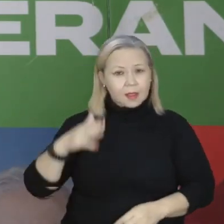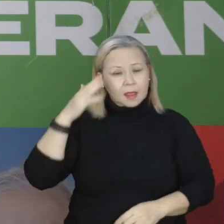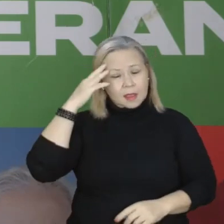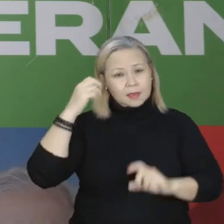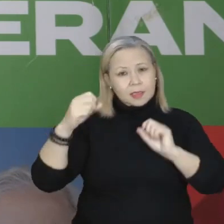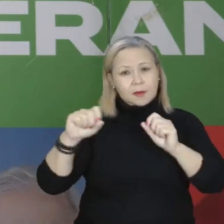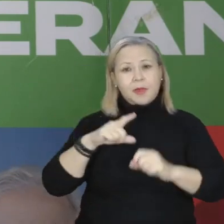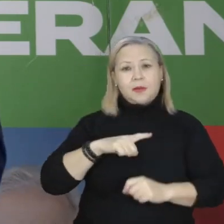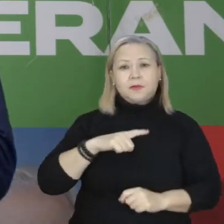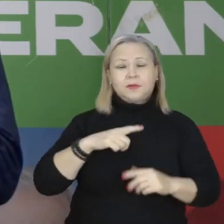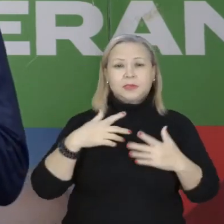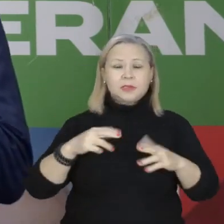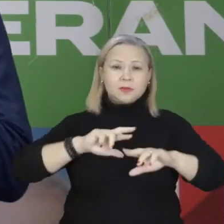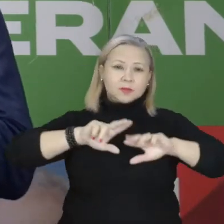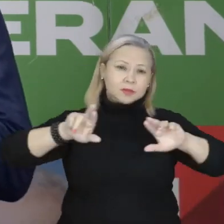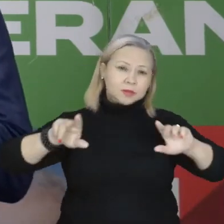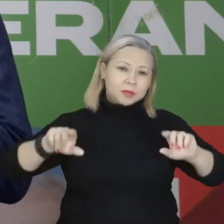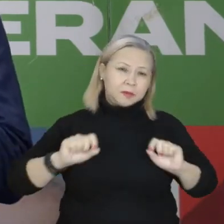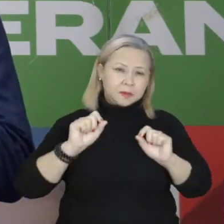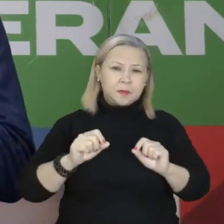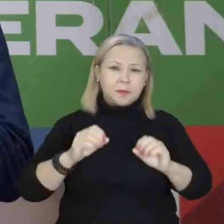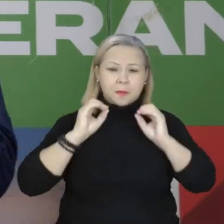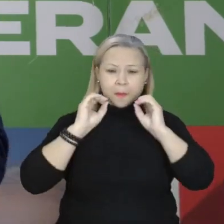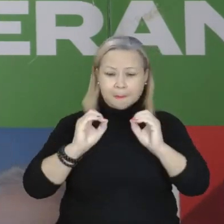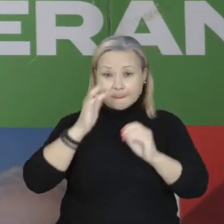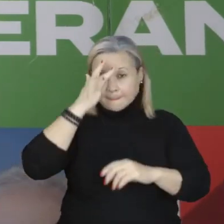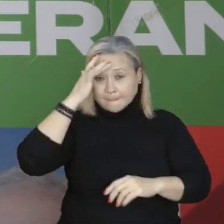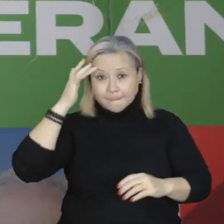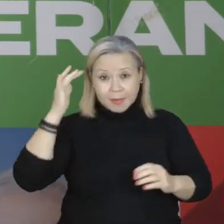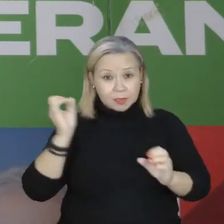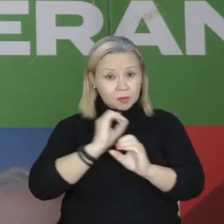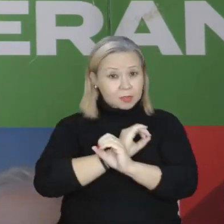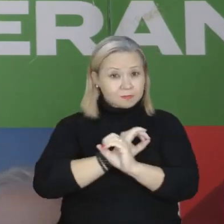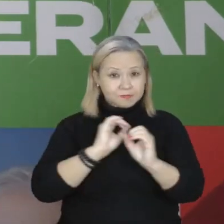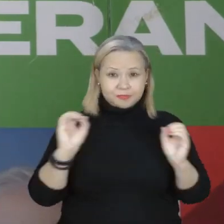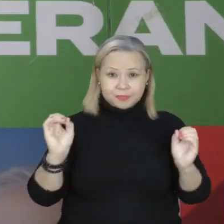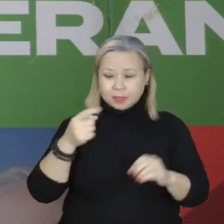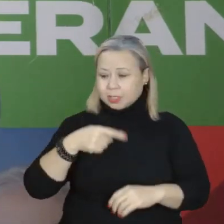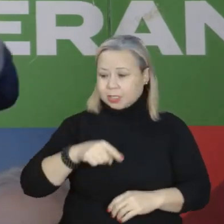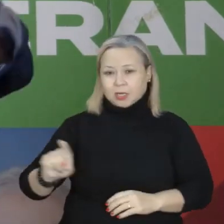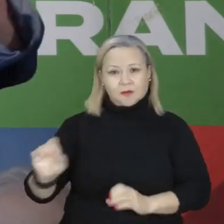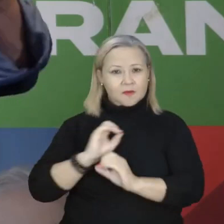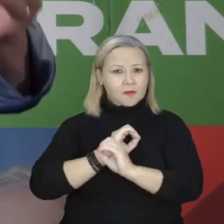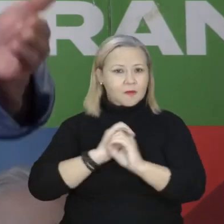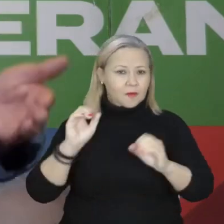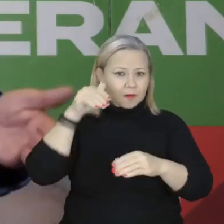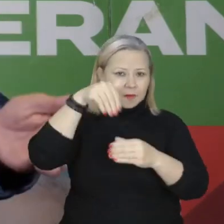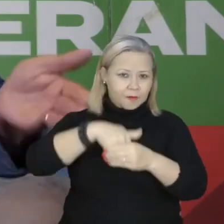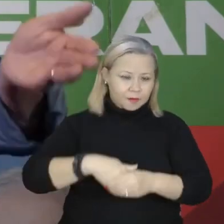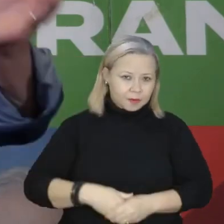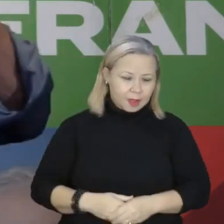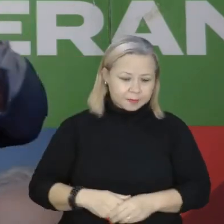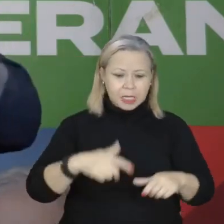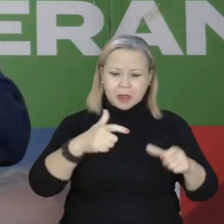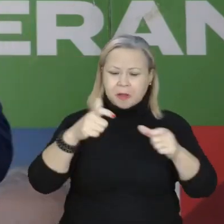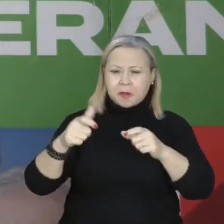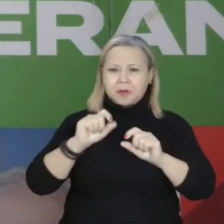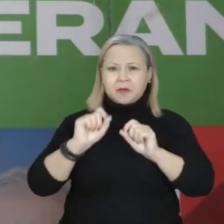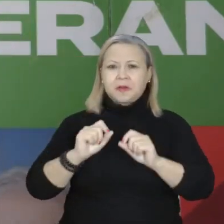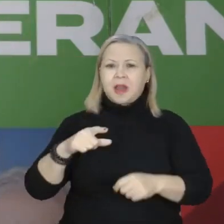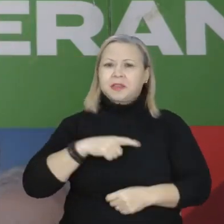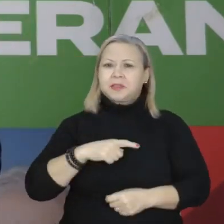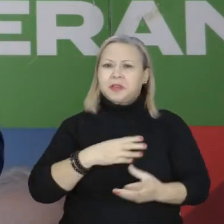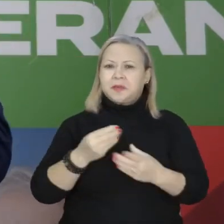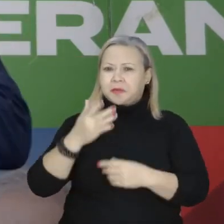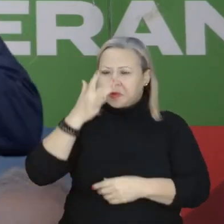houve, sabe, uma série de abstenções em vários lugares do Brasil. Alguns lugares houve mais abstenção do que costumeiramente